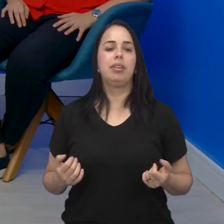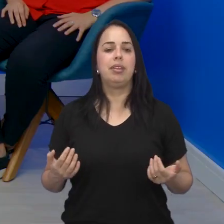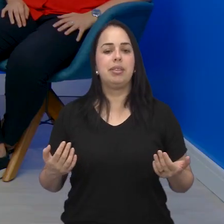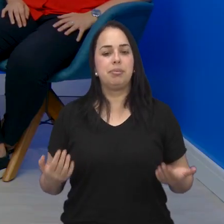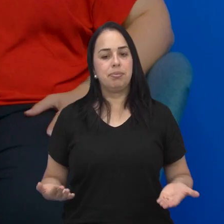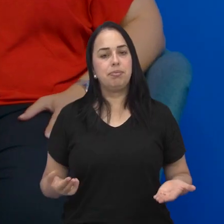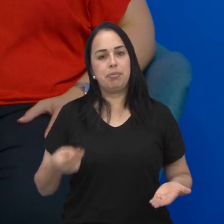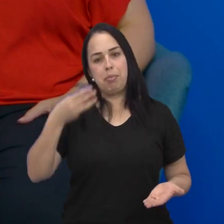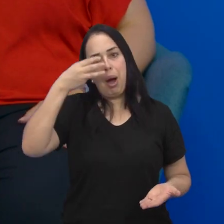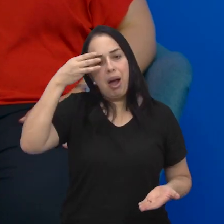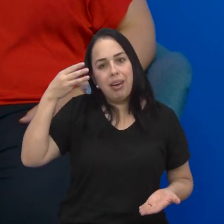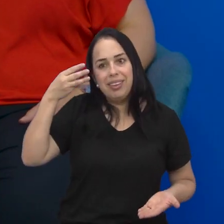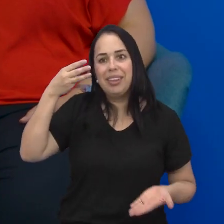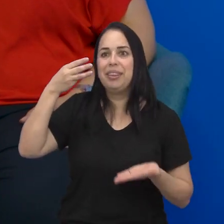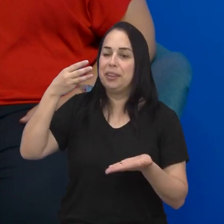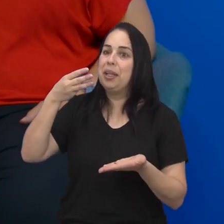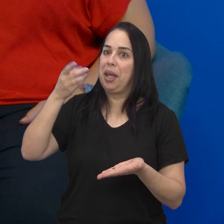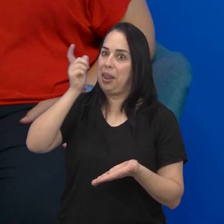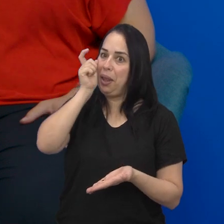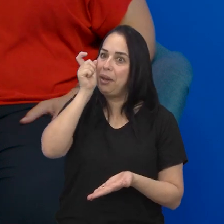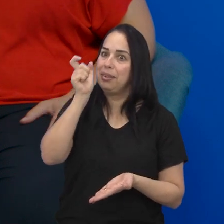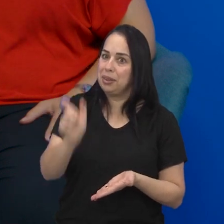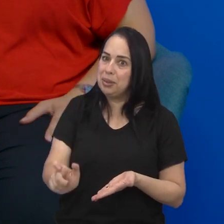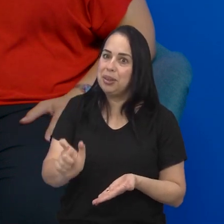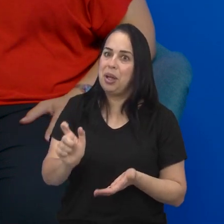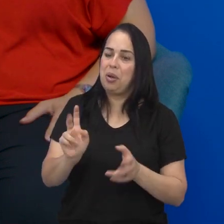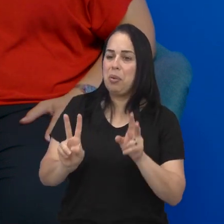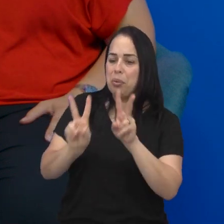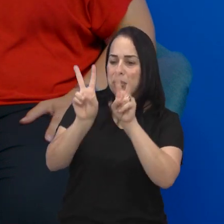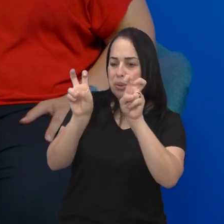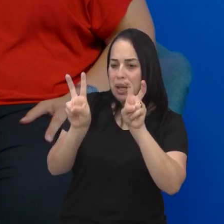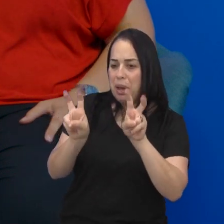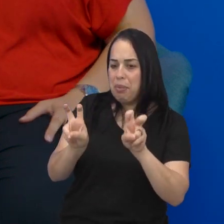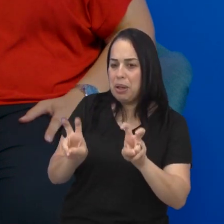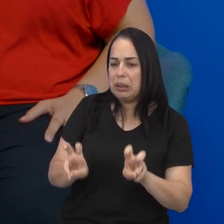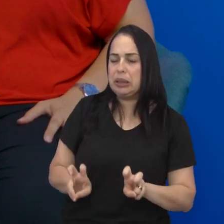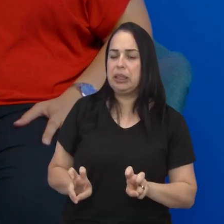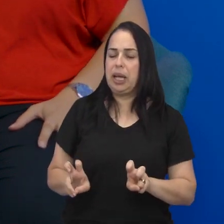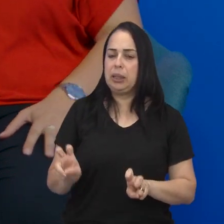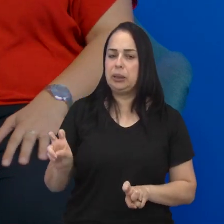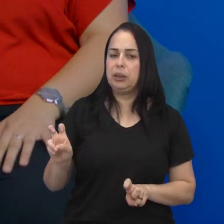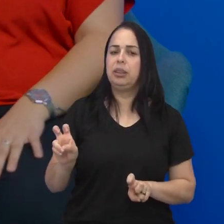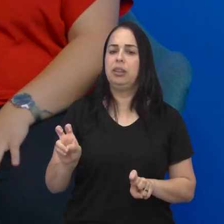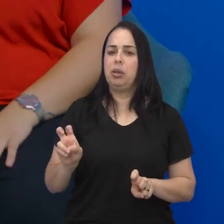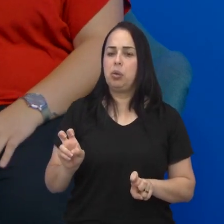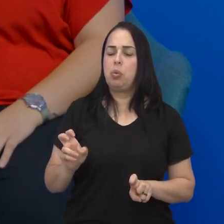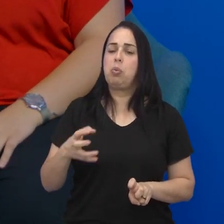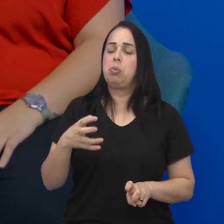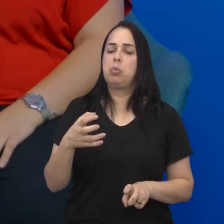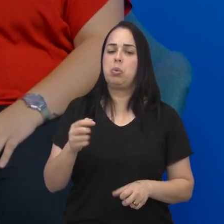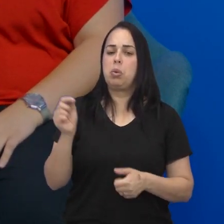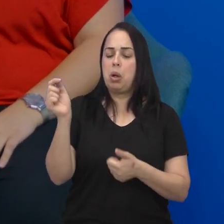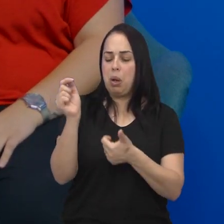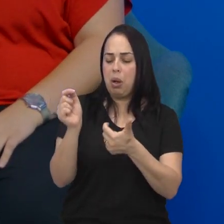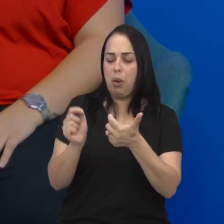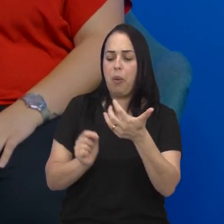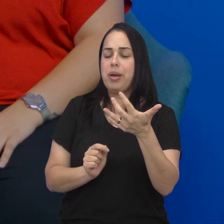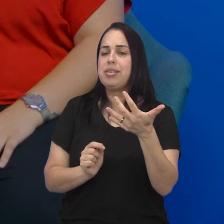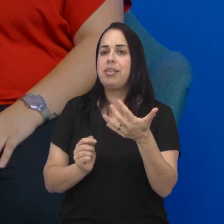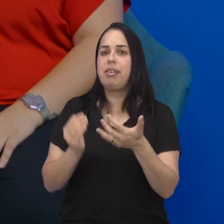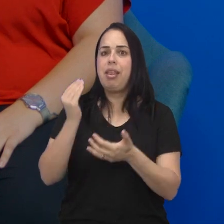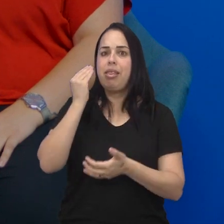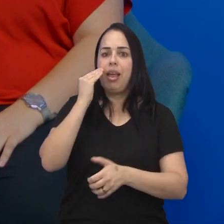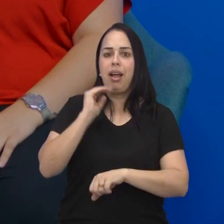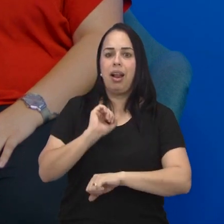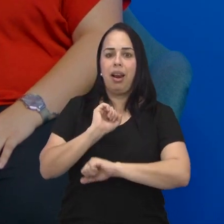Perfeito. Marina, interessante, né? Ver a complexidade e quantas quantas formas existem da gente